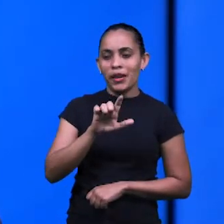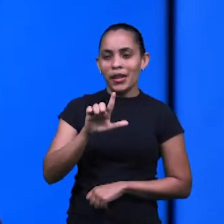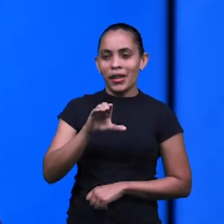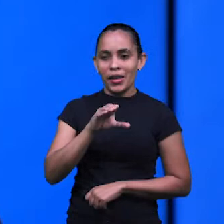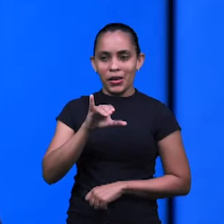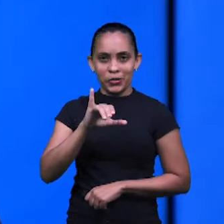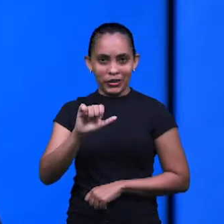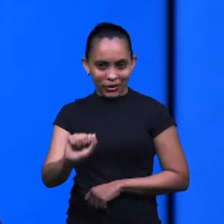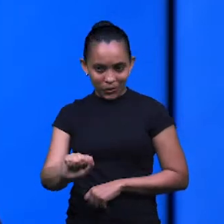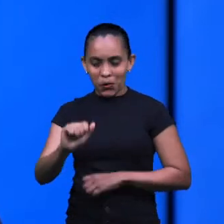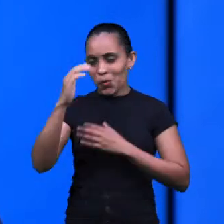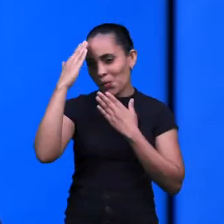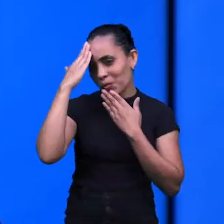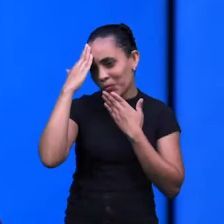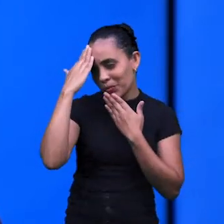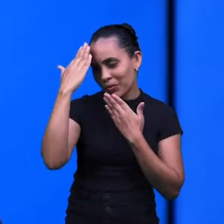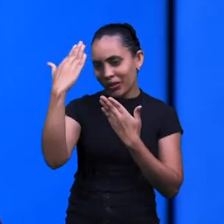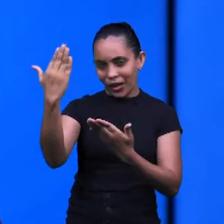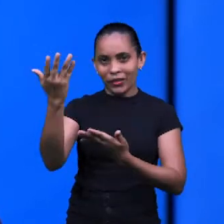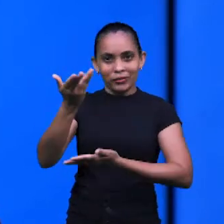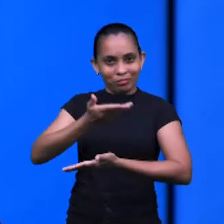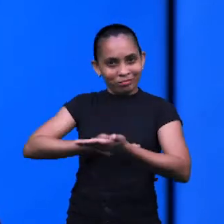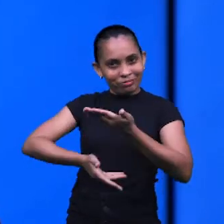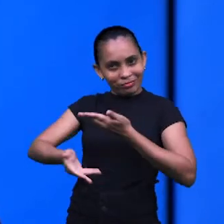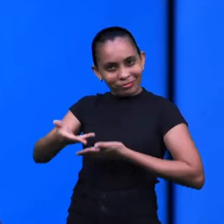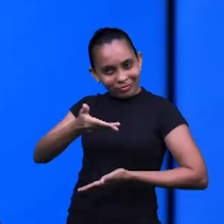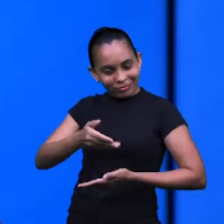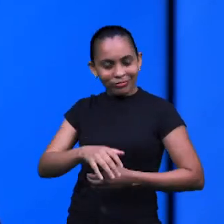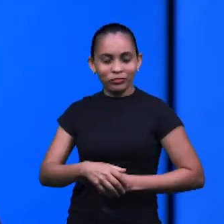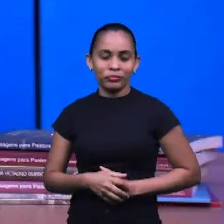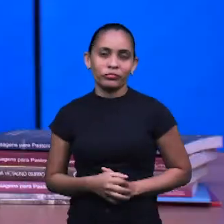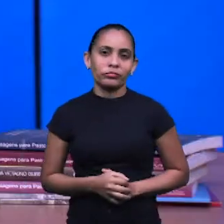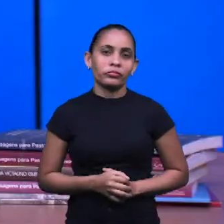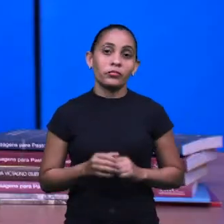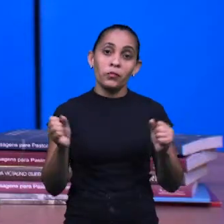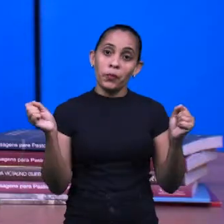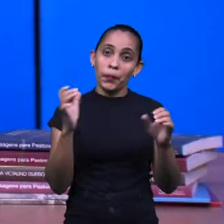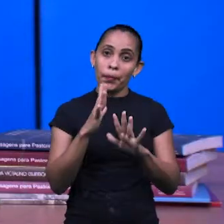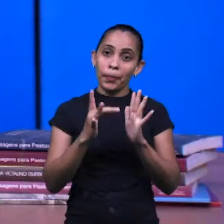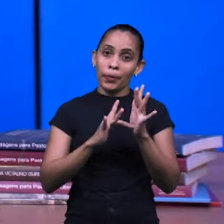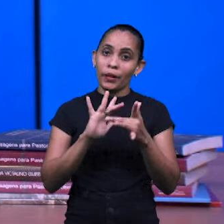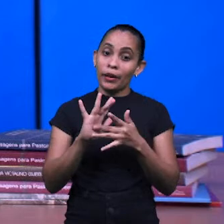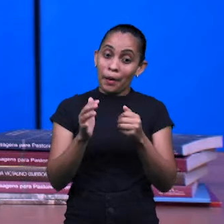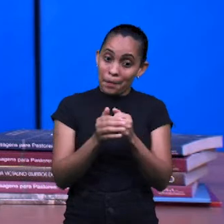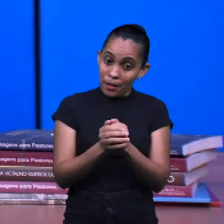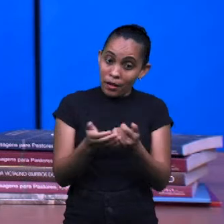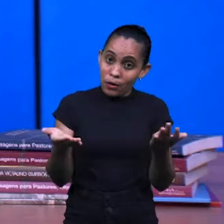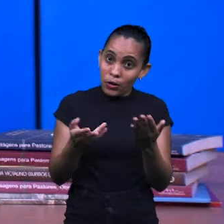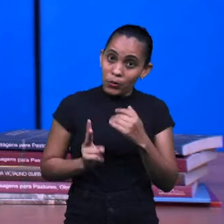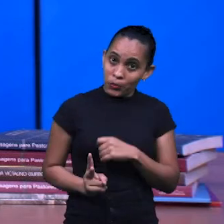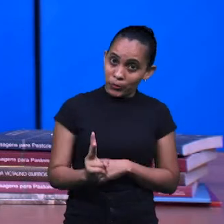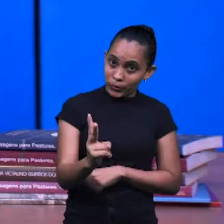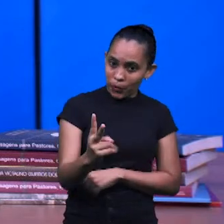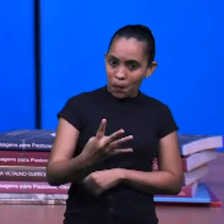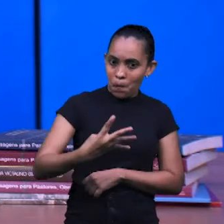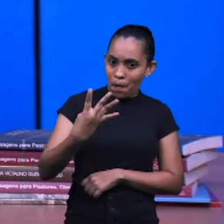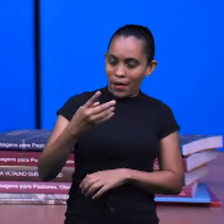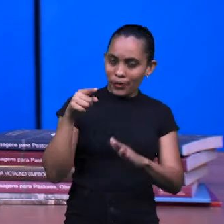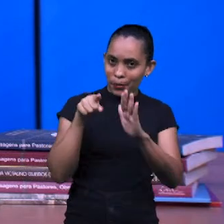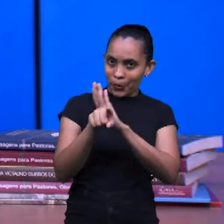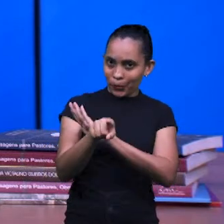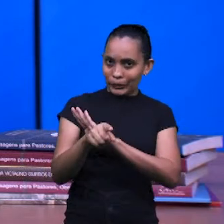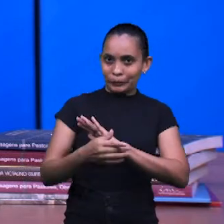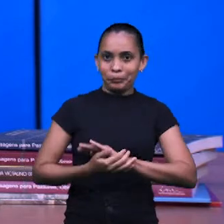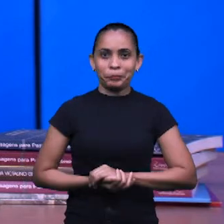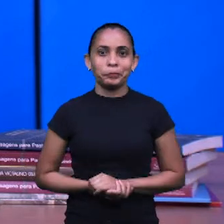da Hungria. Obrigado pela sua participação. Glória a Jesus. Amém, irmãos? Continuando, então, vamos para a nossa quarta